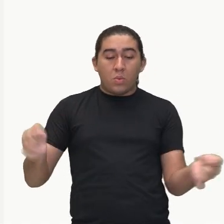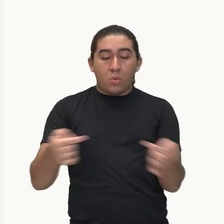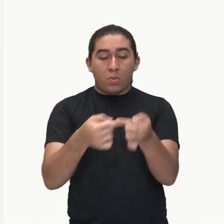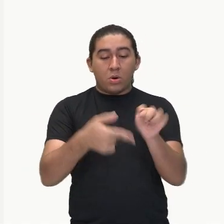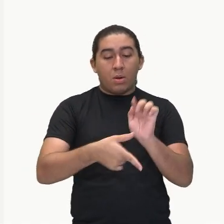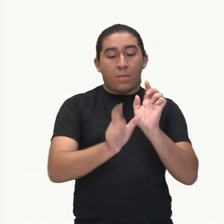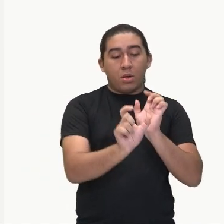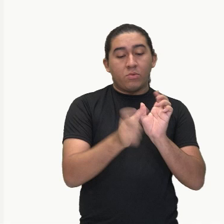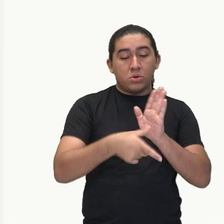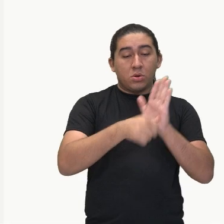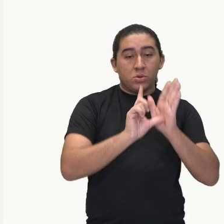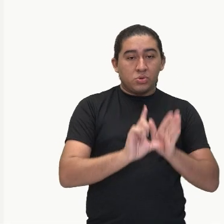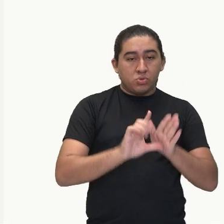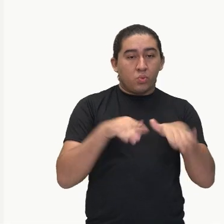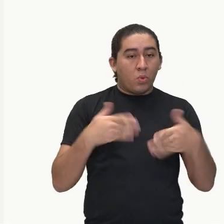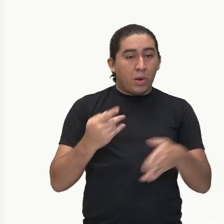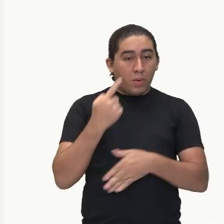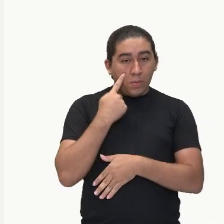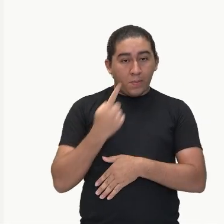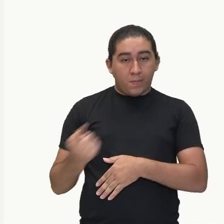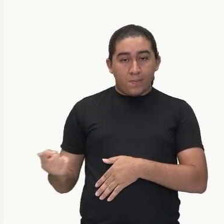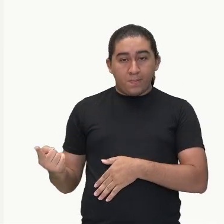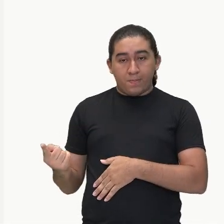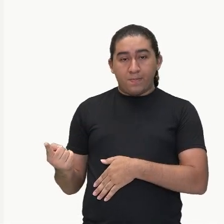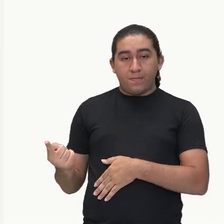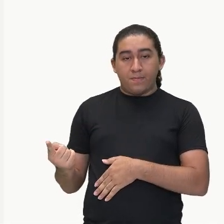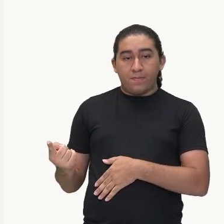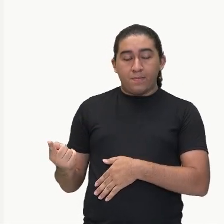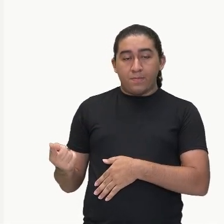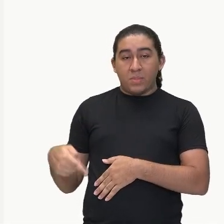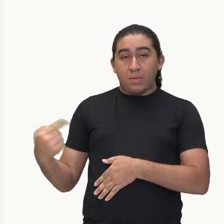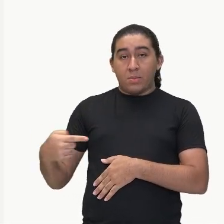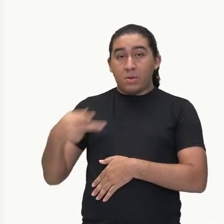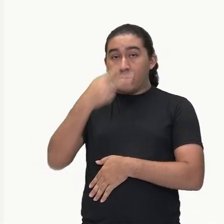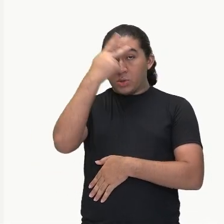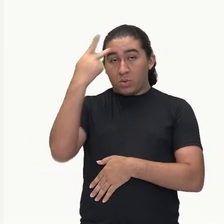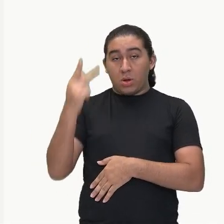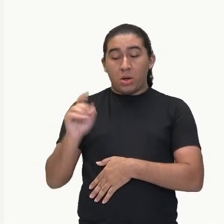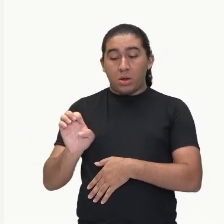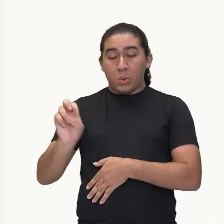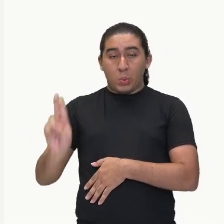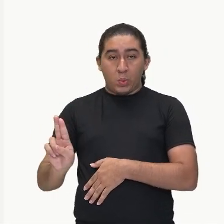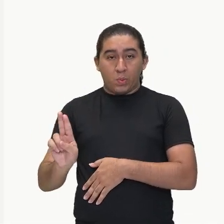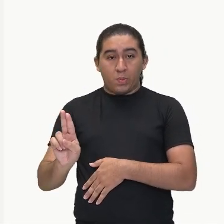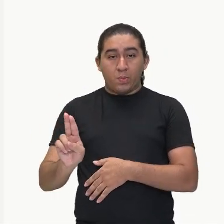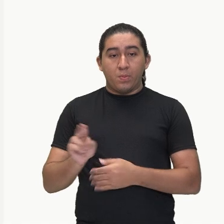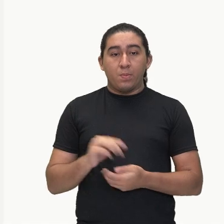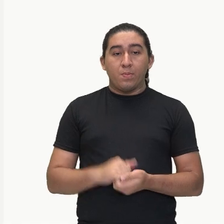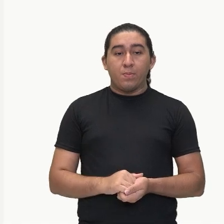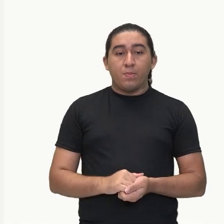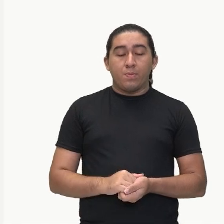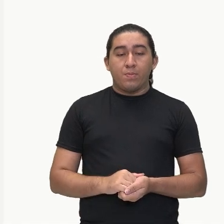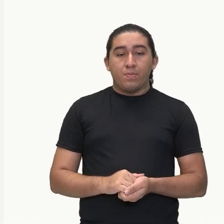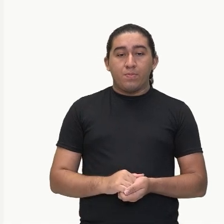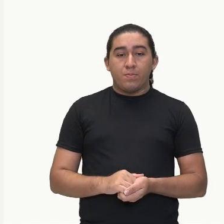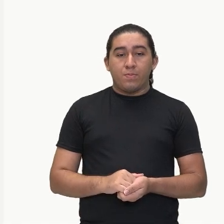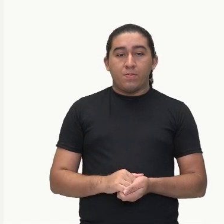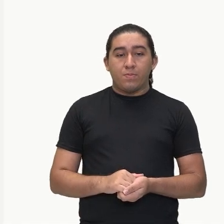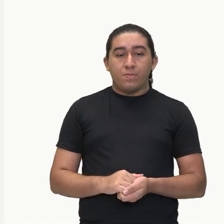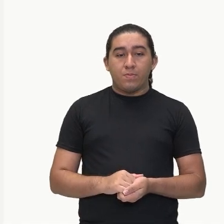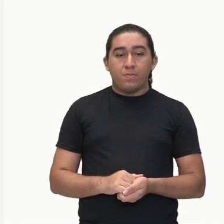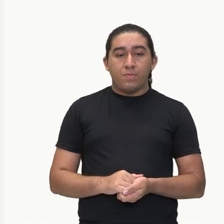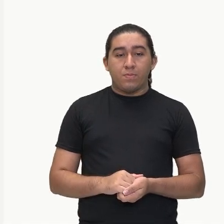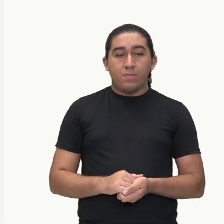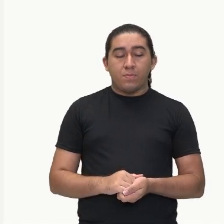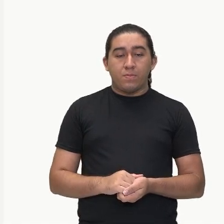antecedente. Qual é o antecedente? É a primeira pessoa, eu. Eu afirmei. Fui